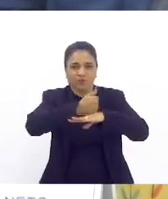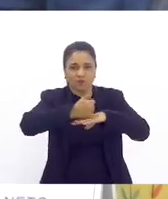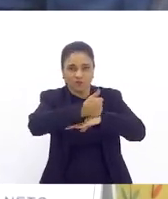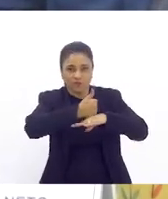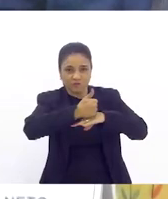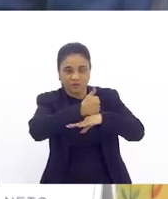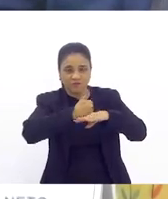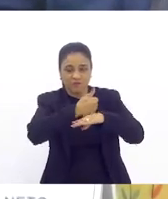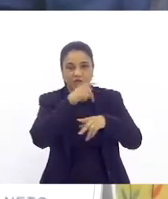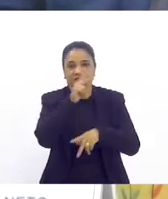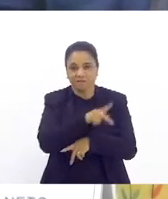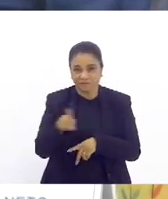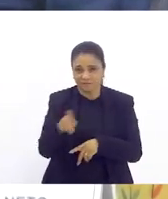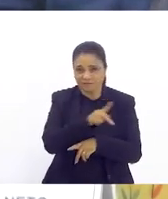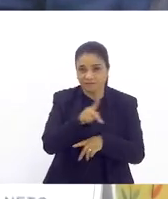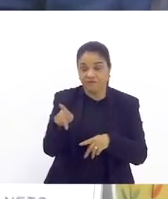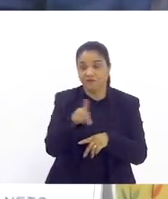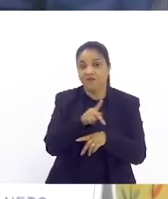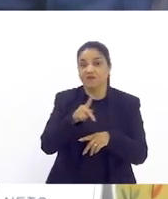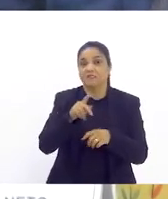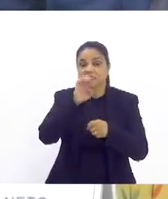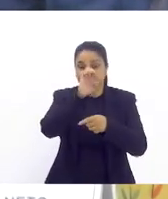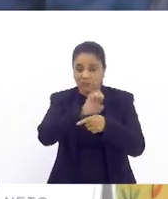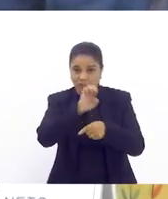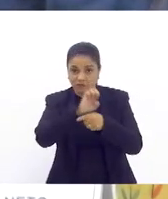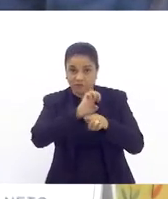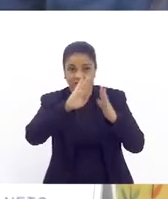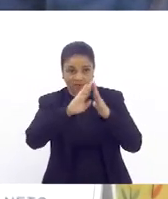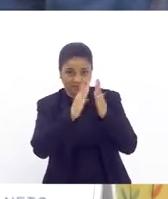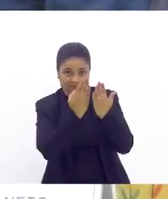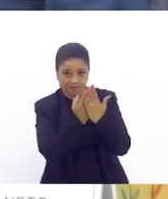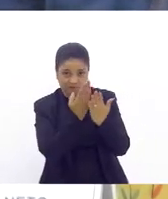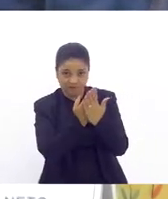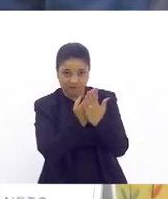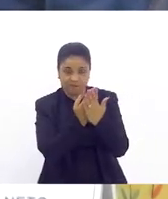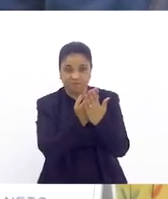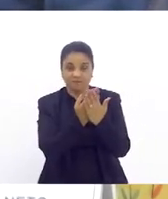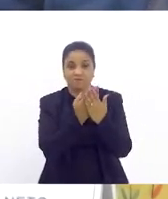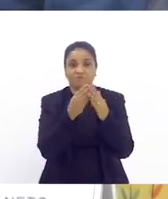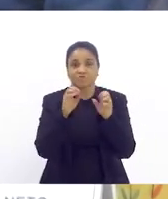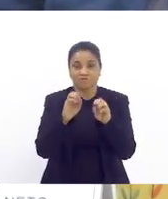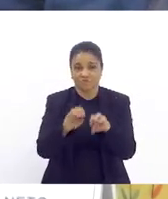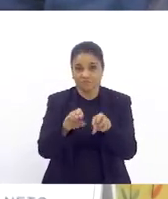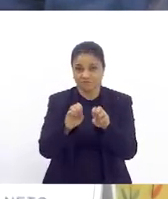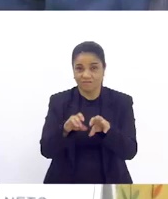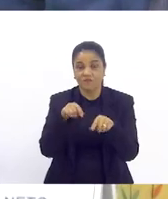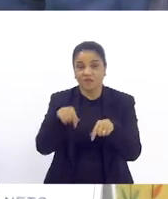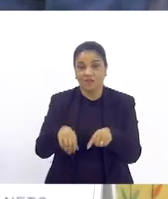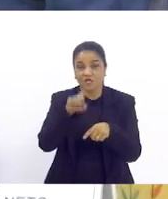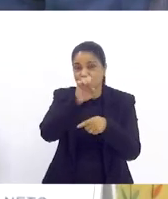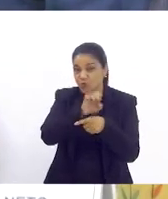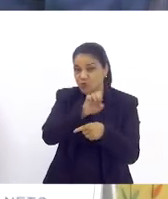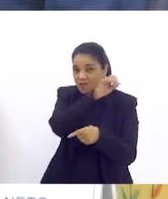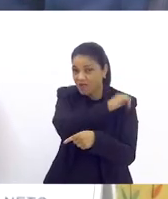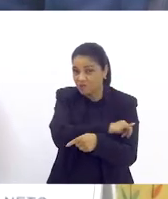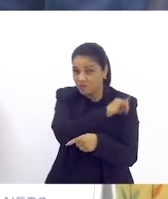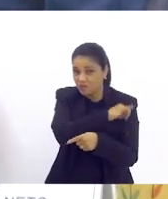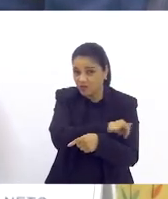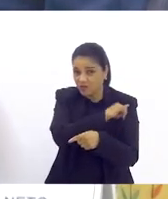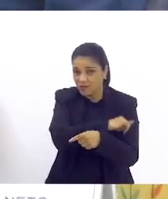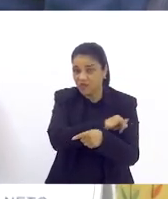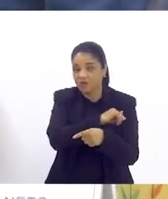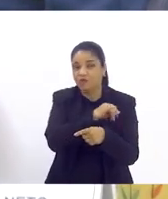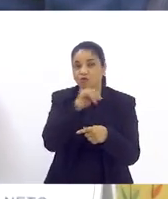docentes nas redes estaduais e municipais de ensino que no estado do Rio de Janeiro São aquelas que é